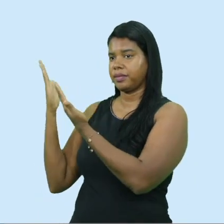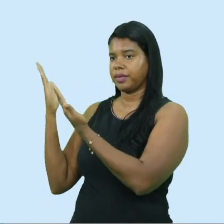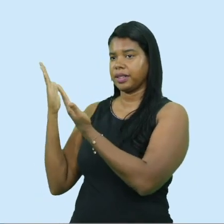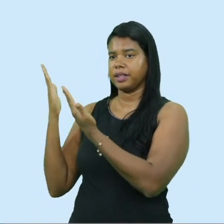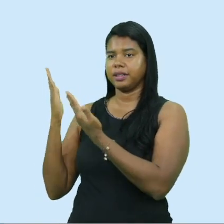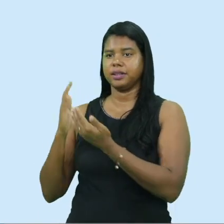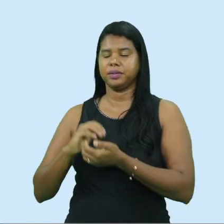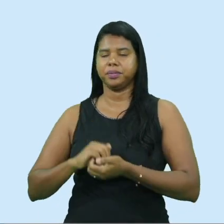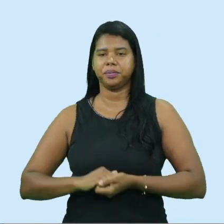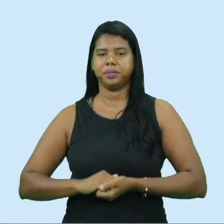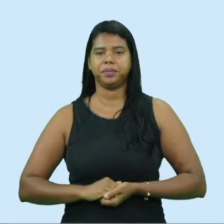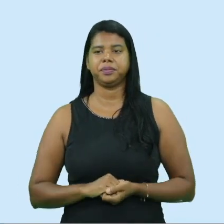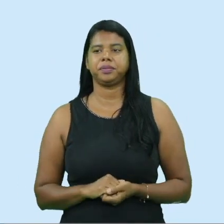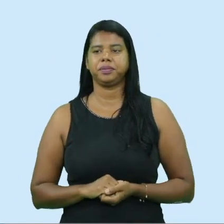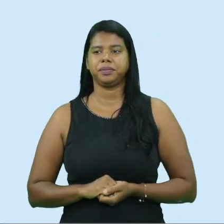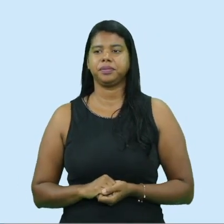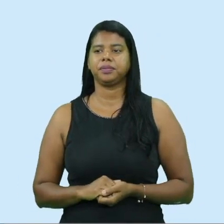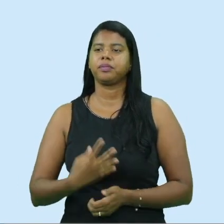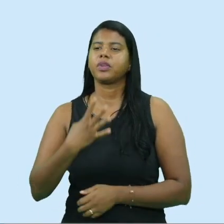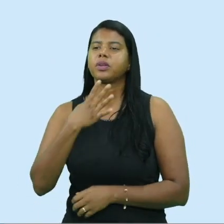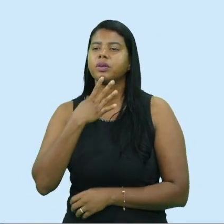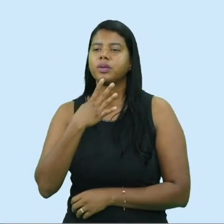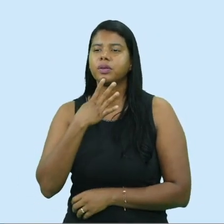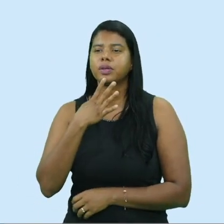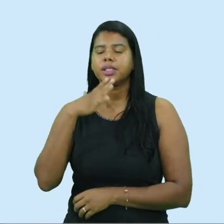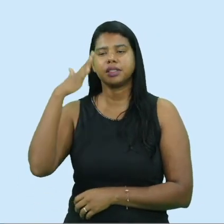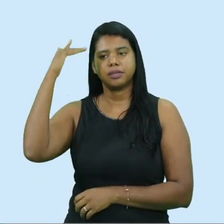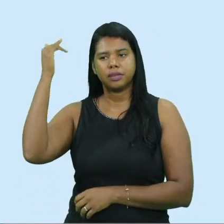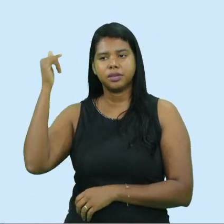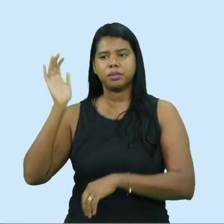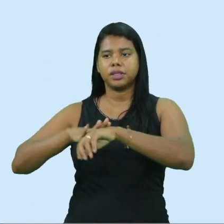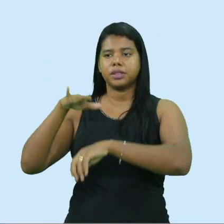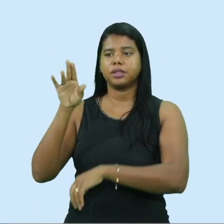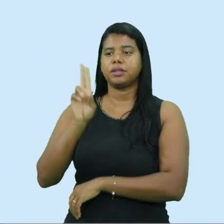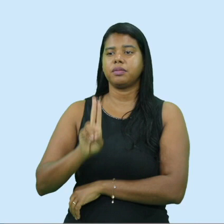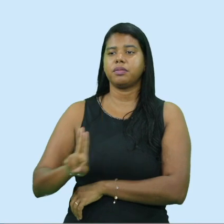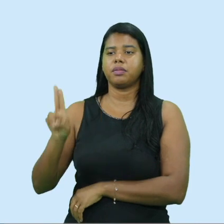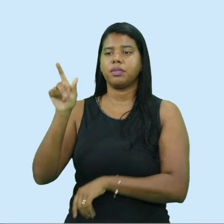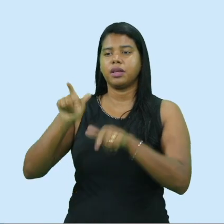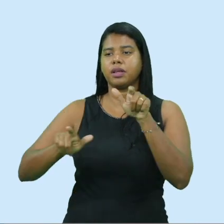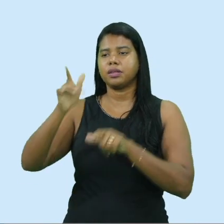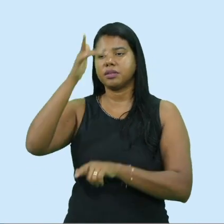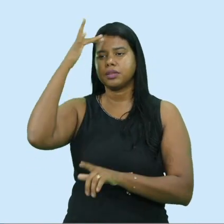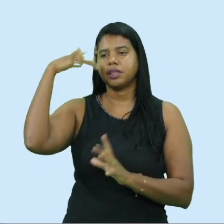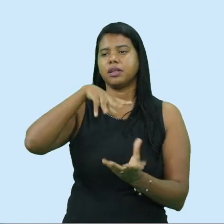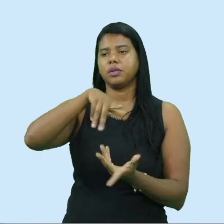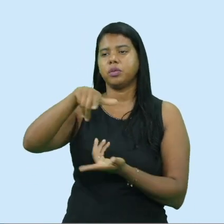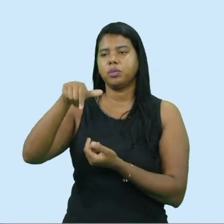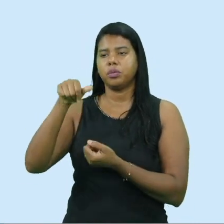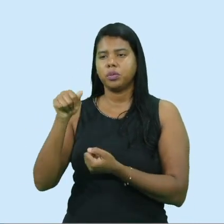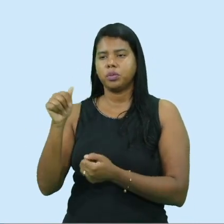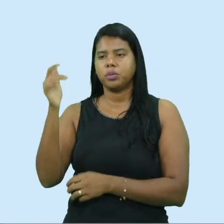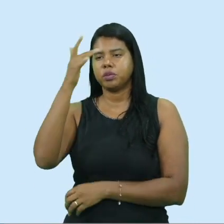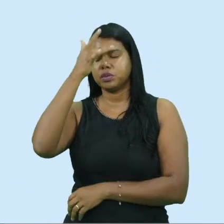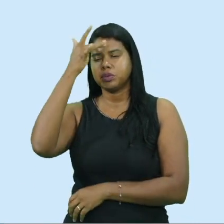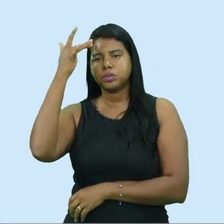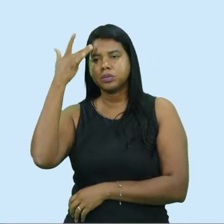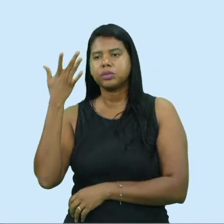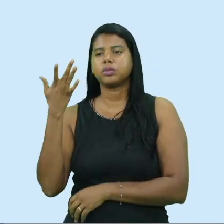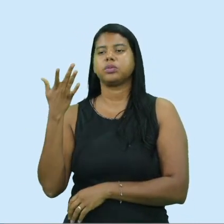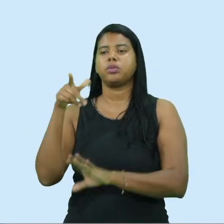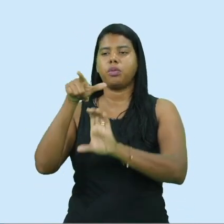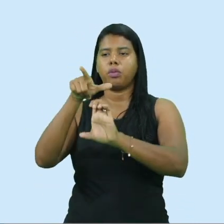E a helvética é uma das fontes mais usadas, né, utilizadas no mundo todo. Ela é utilizada